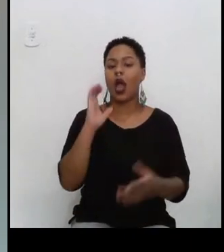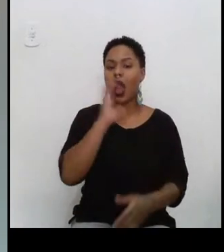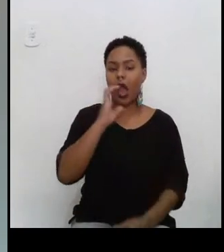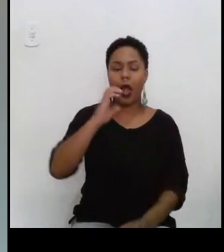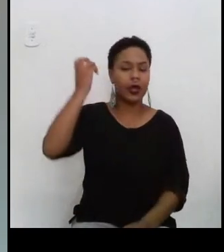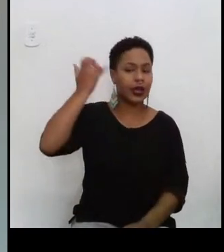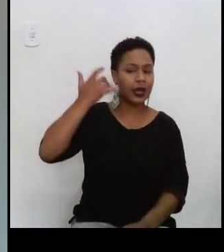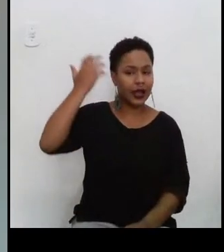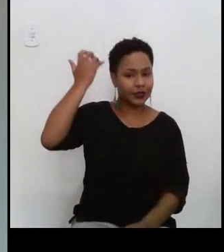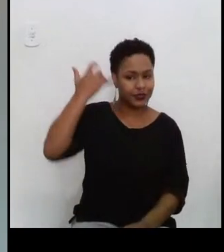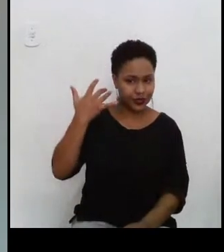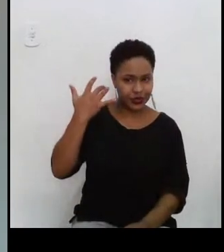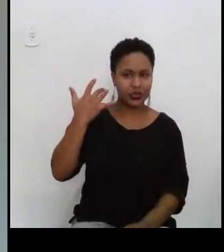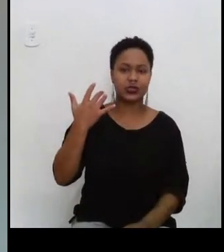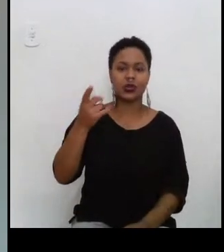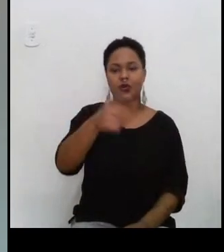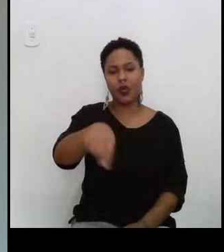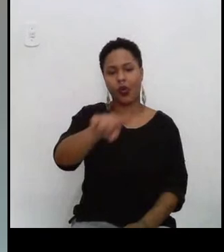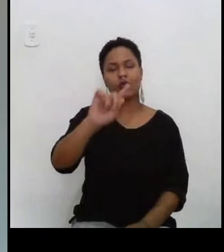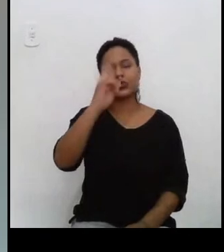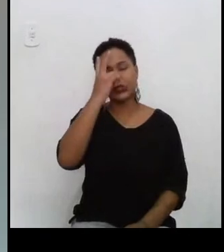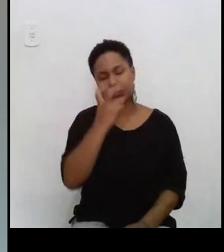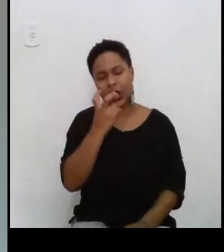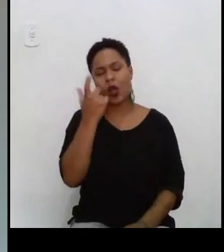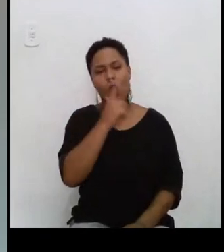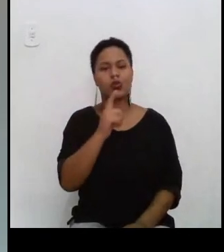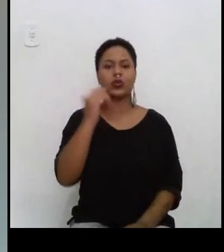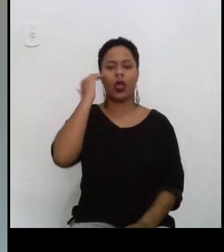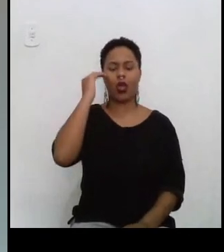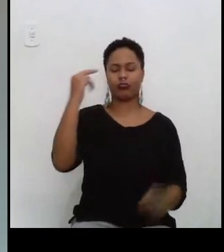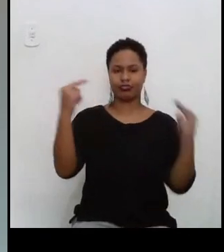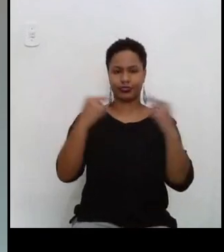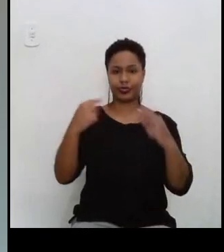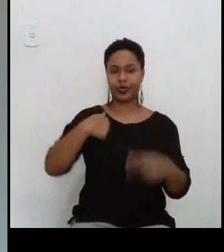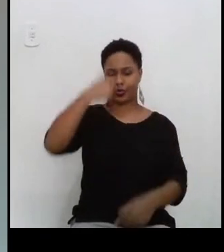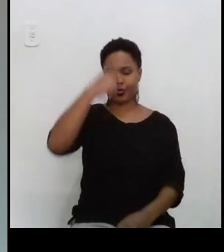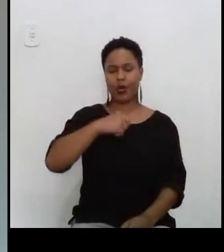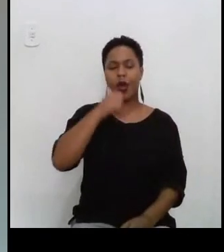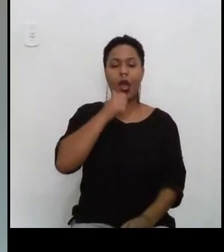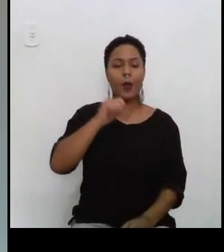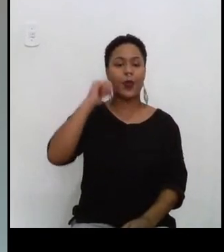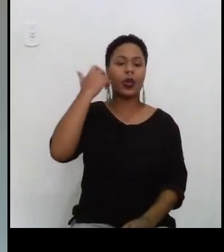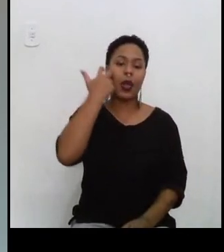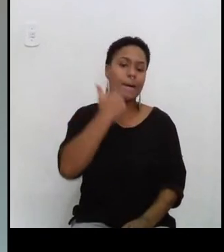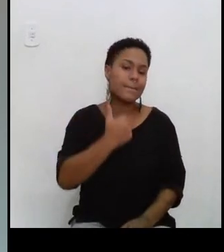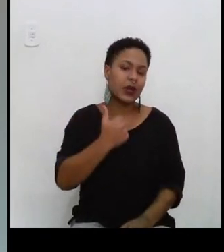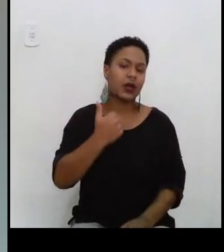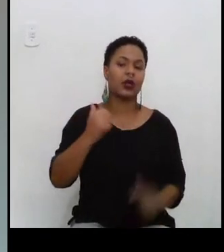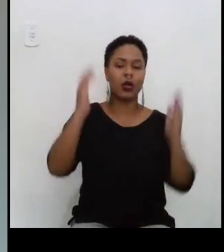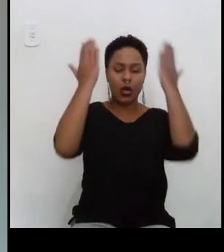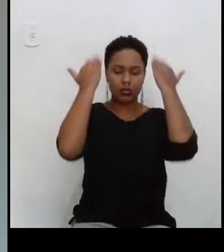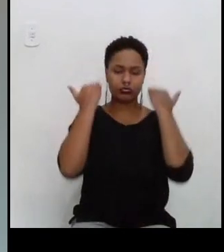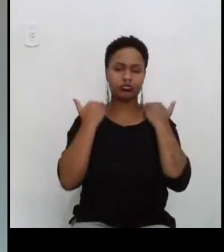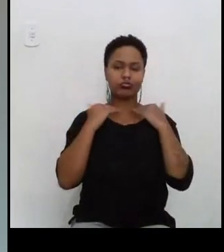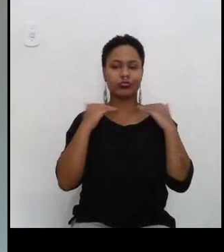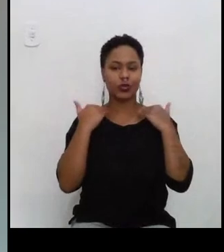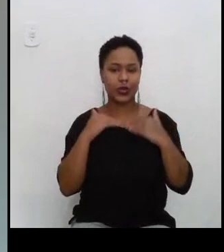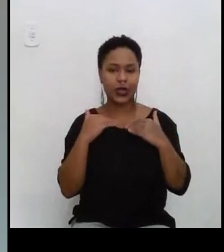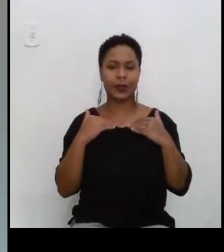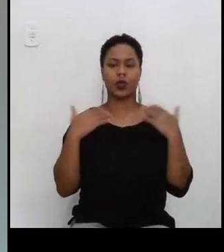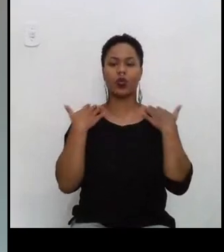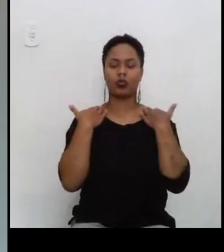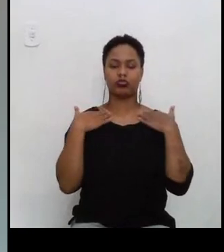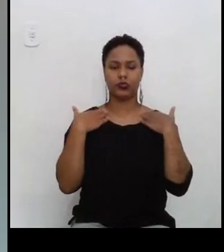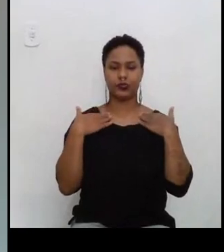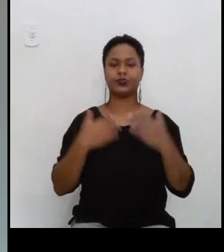Elton descrição para cegos esperei eu sou uma mulher branca e o cabelo curto liso acima dos